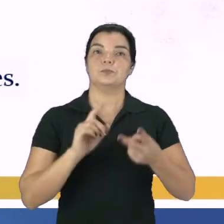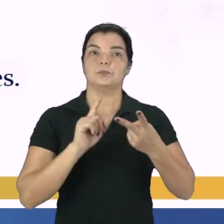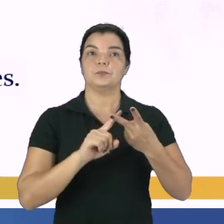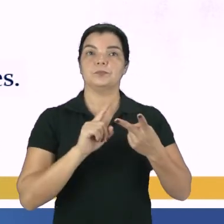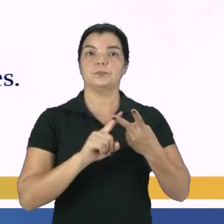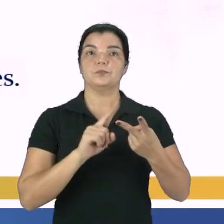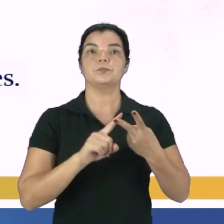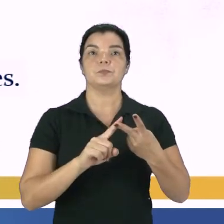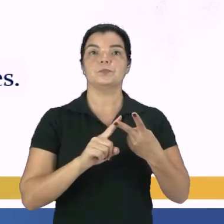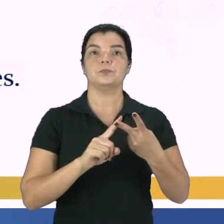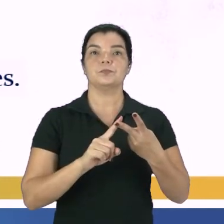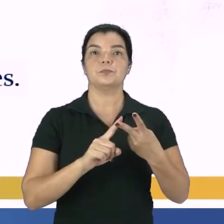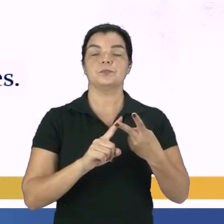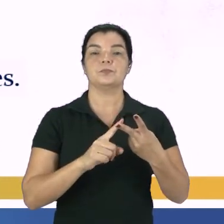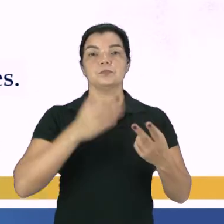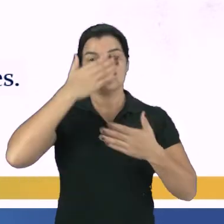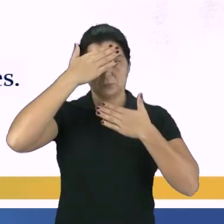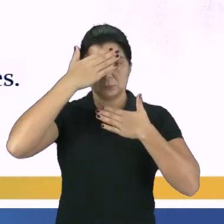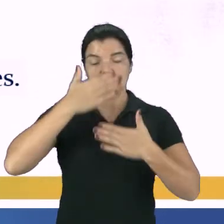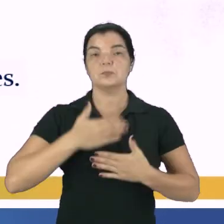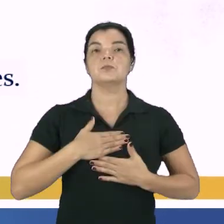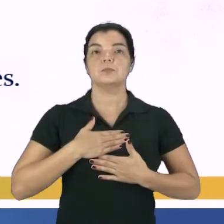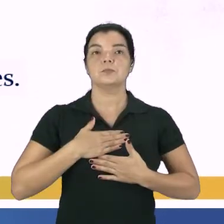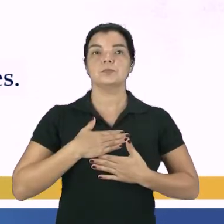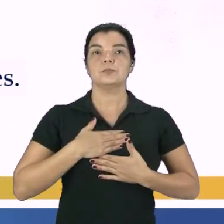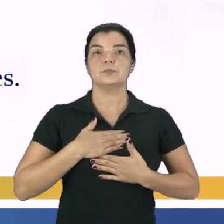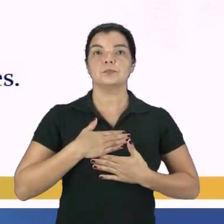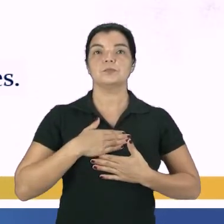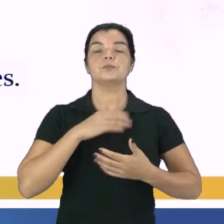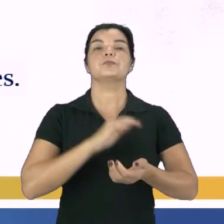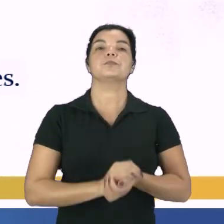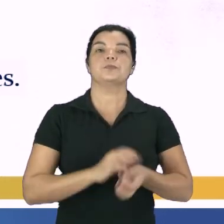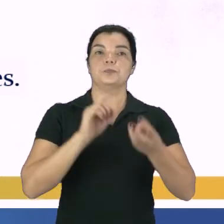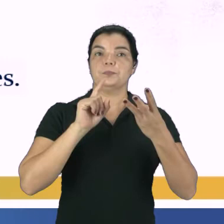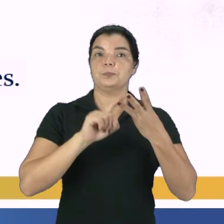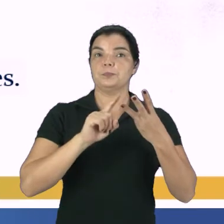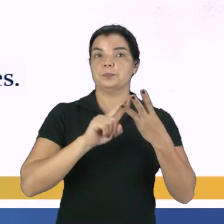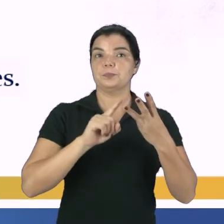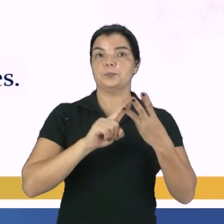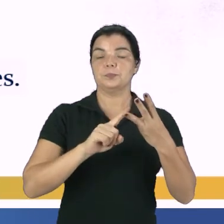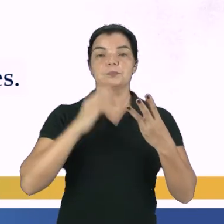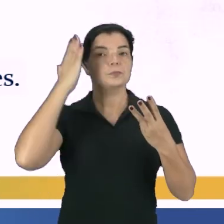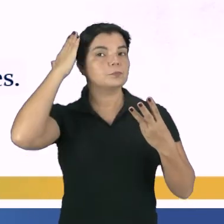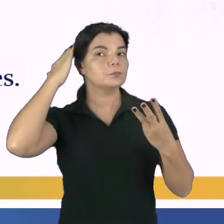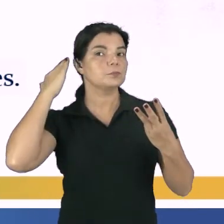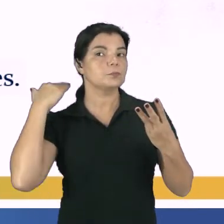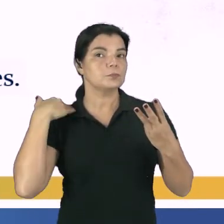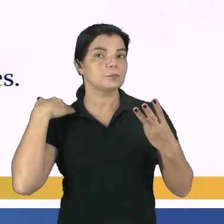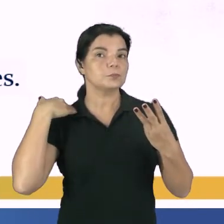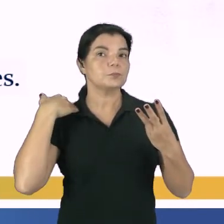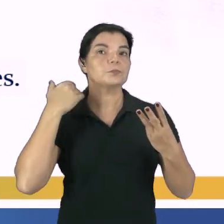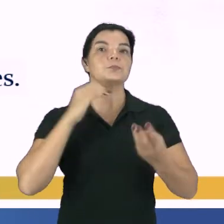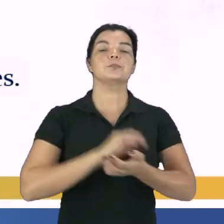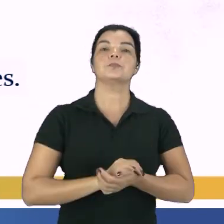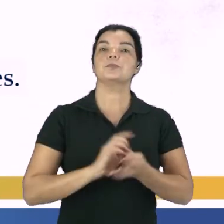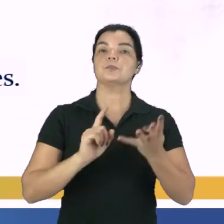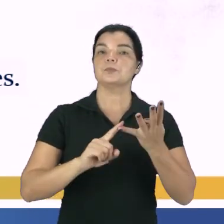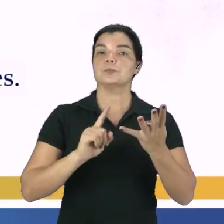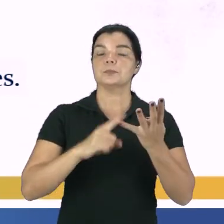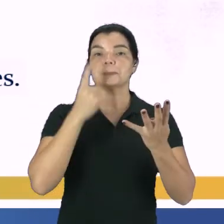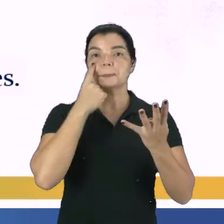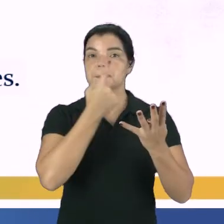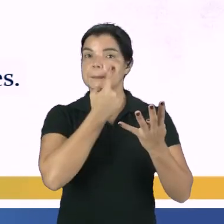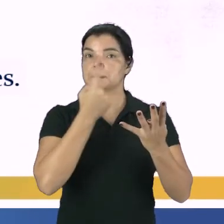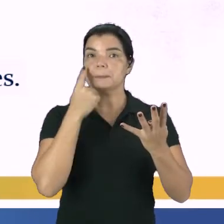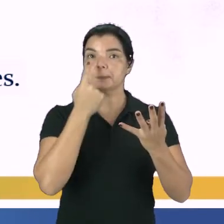a gente fala sobre a estrutura corporal, o body ou build. Depois sobre o cabelo, que é hair. E por último, a gente